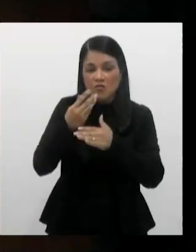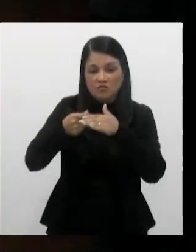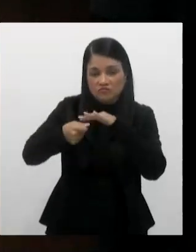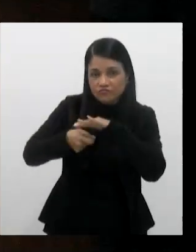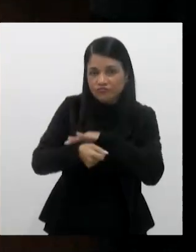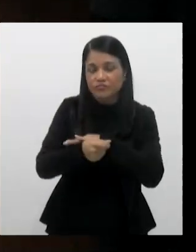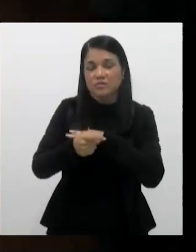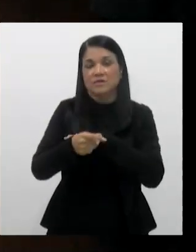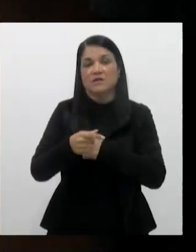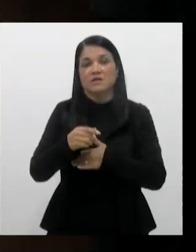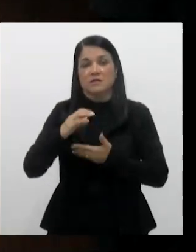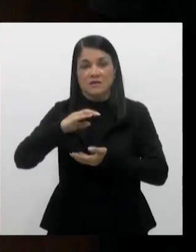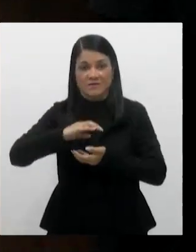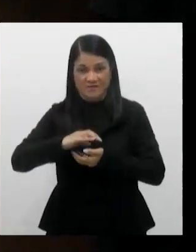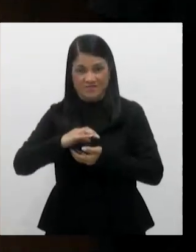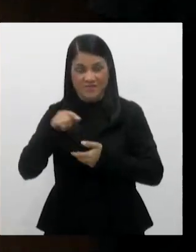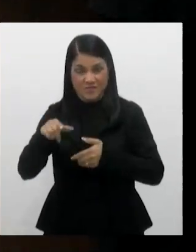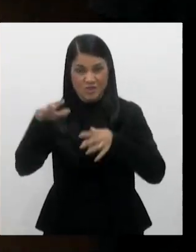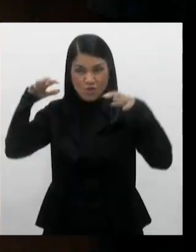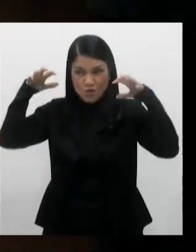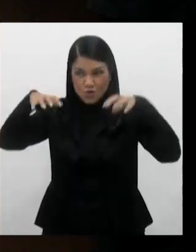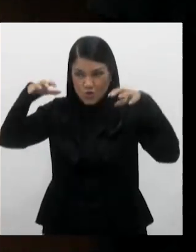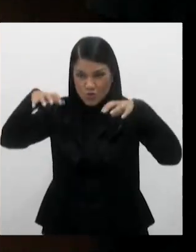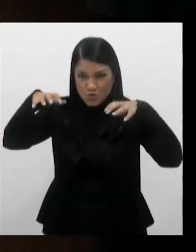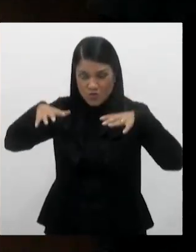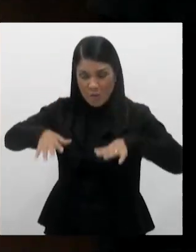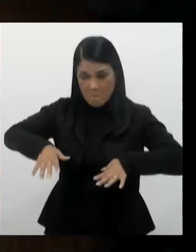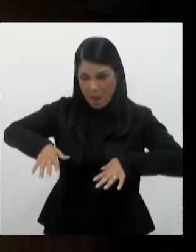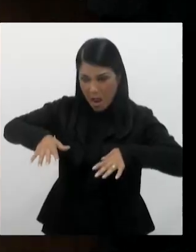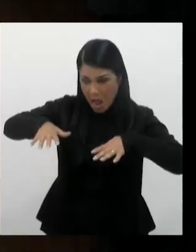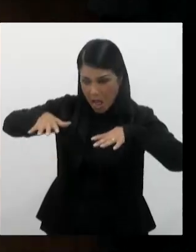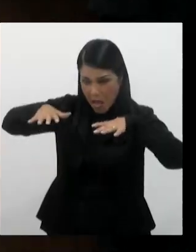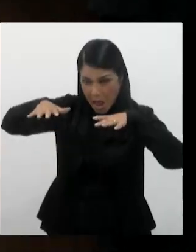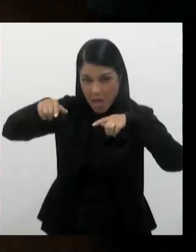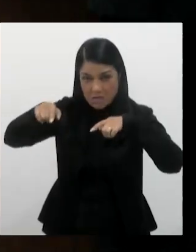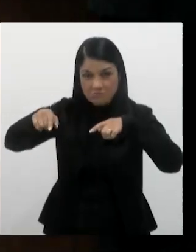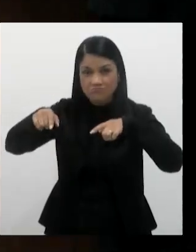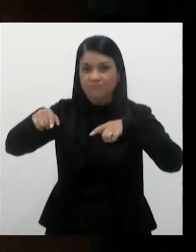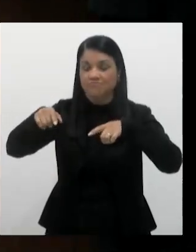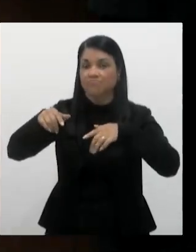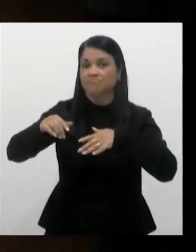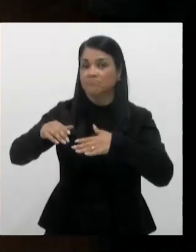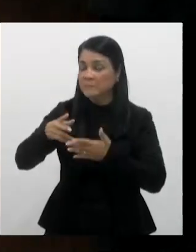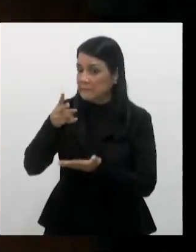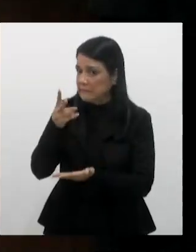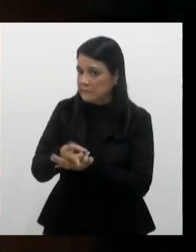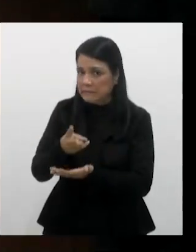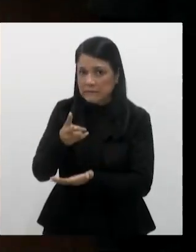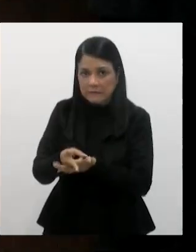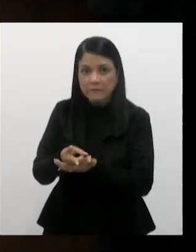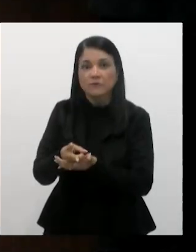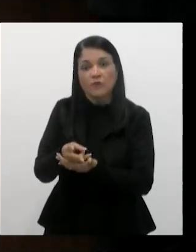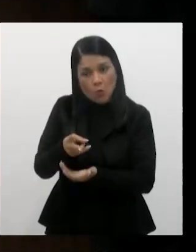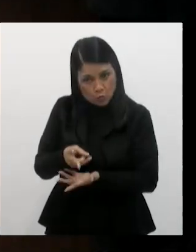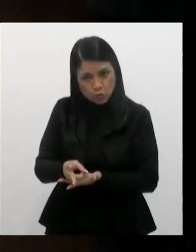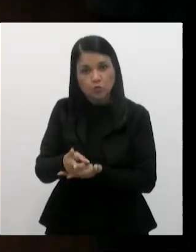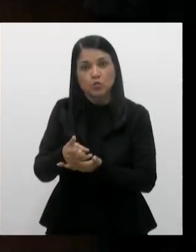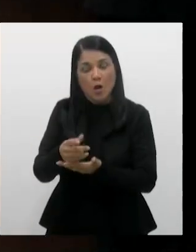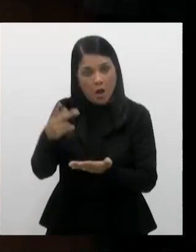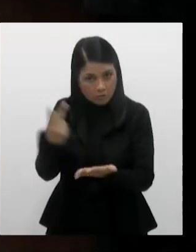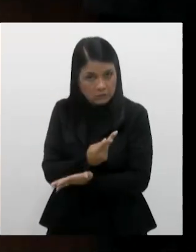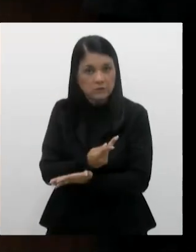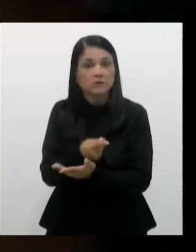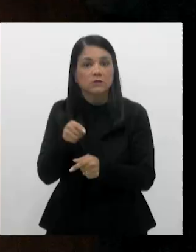a tragédia das chuvas cada vez estão mais intensas e vão continuar